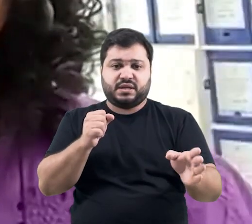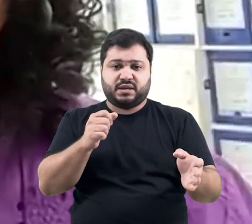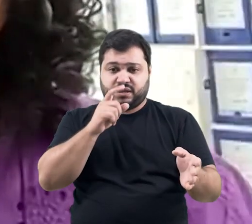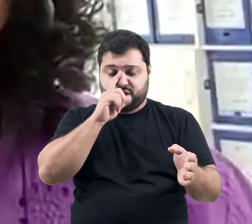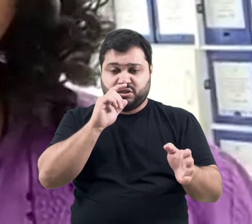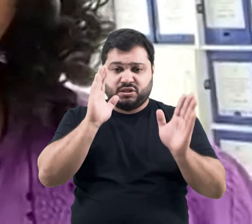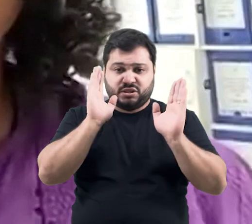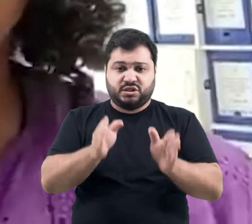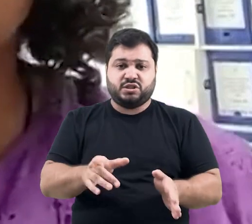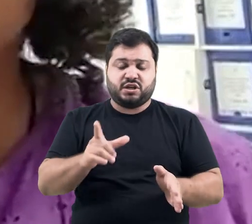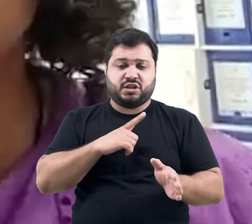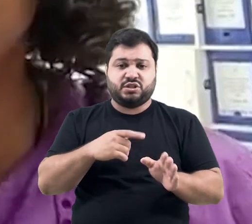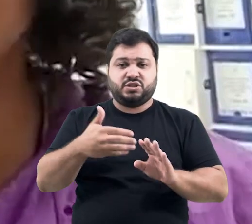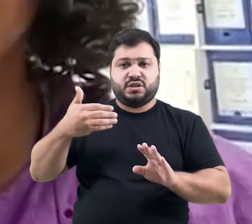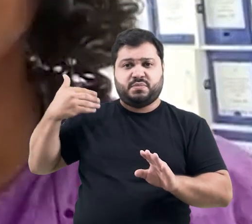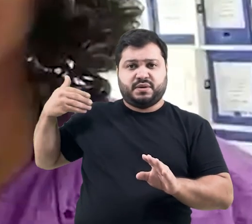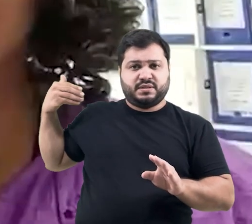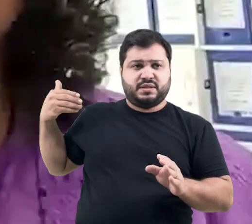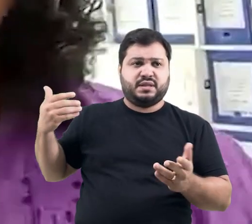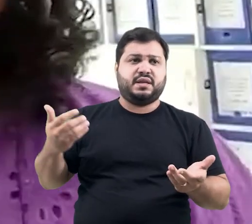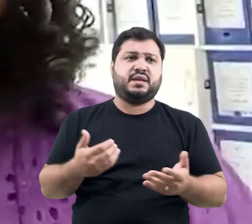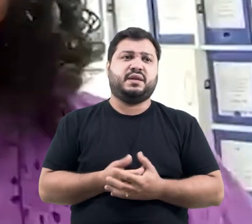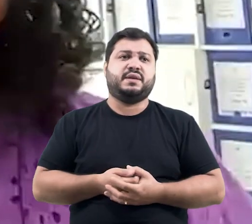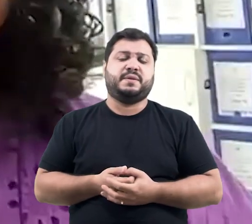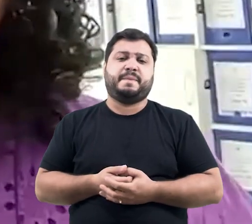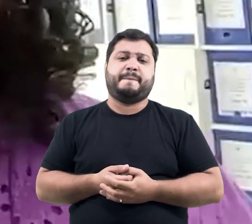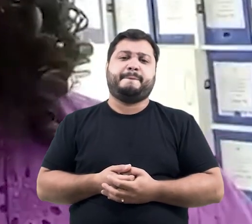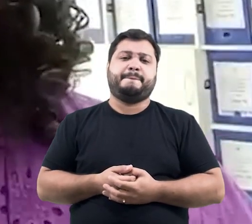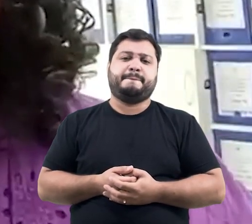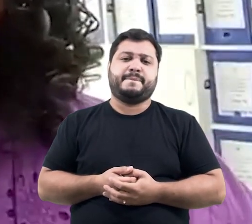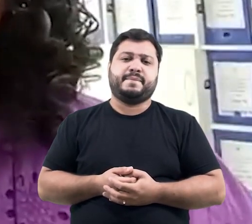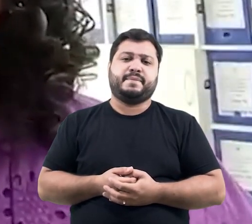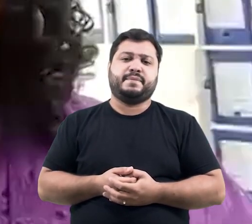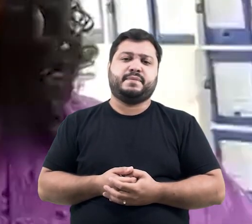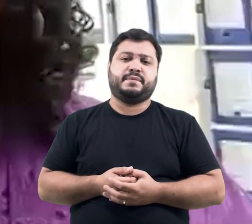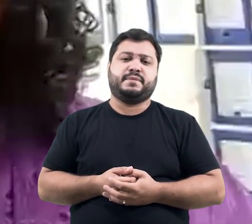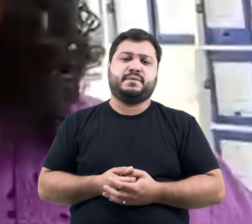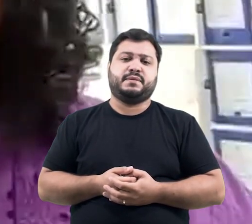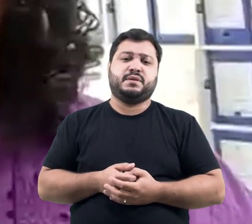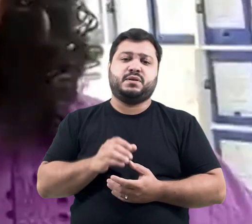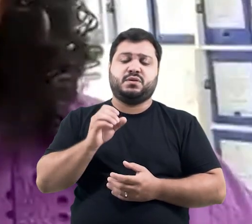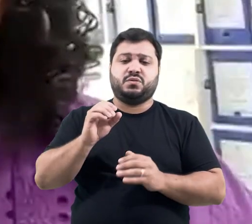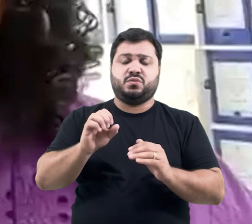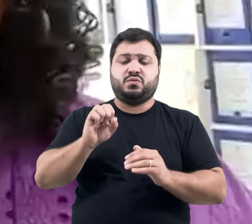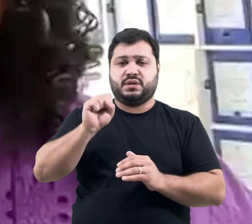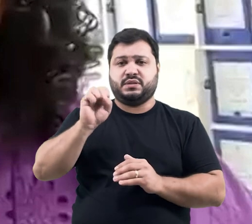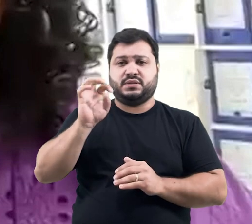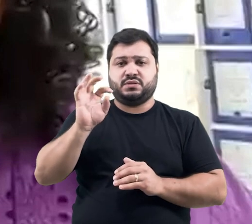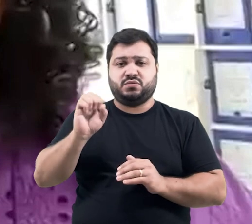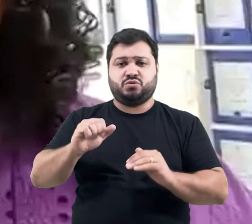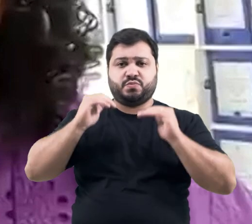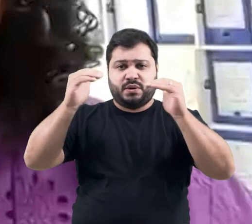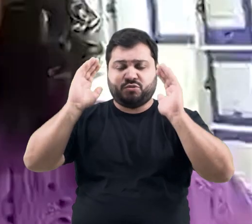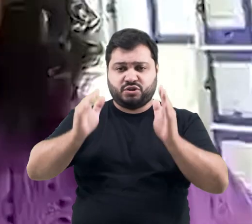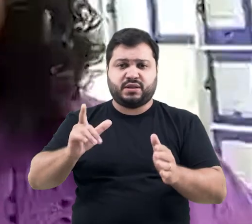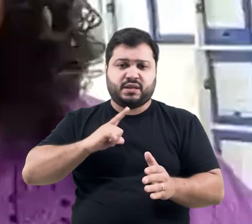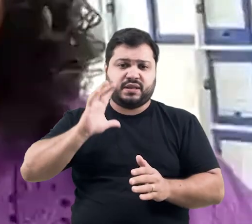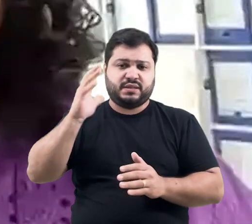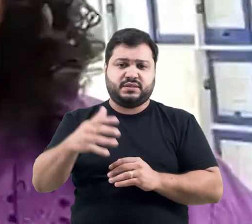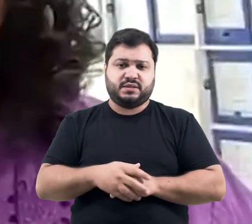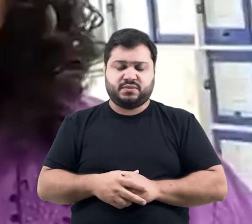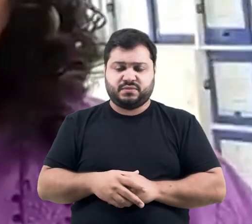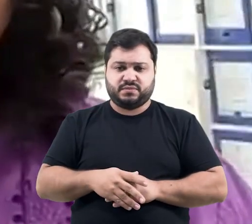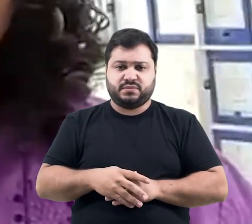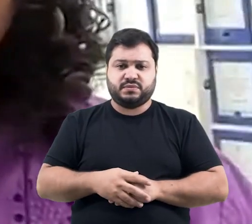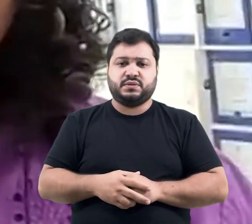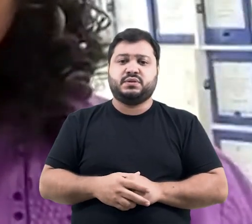que já tinha precedentes, e o Supremo até já tem uma decisões nesse